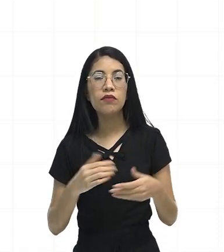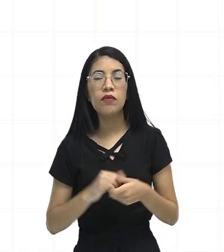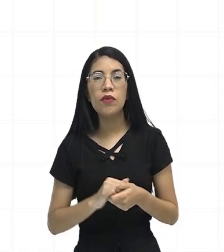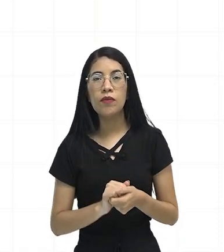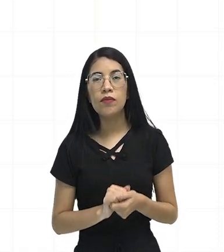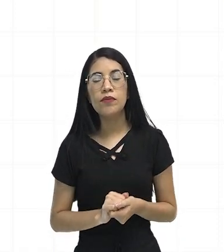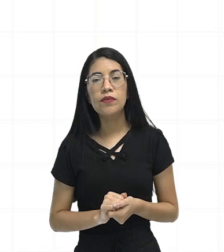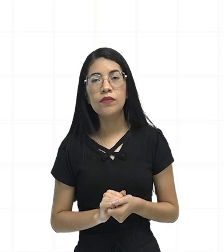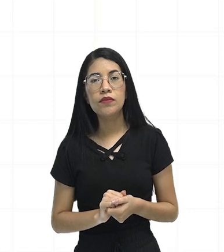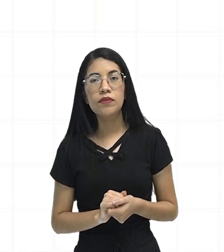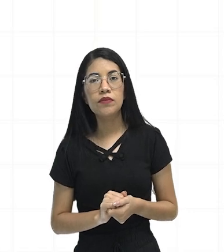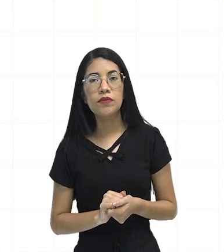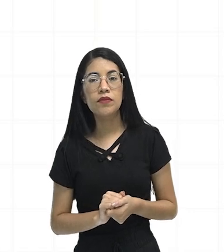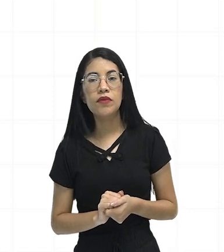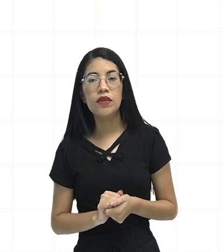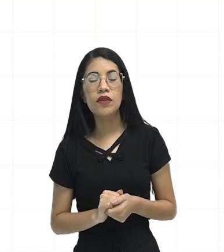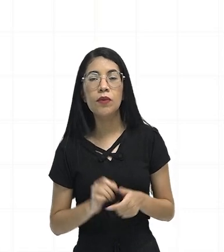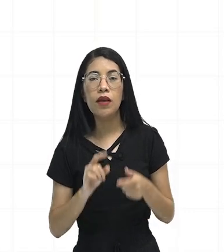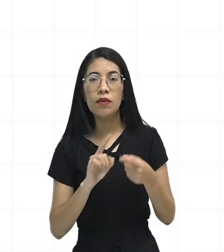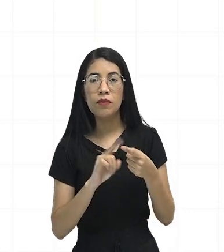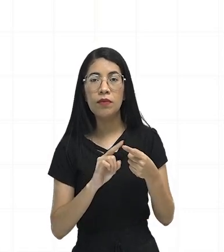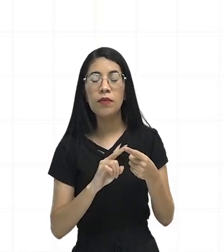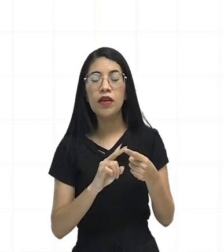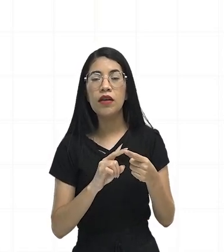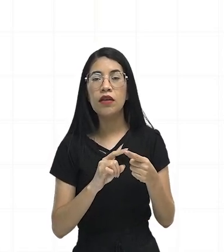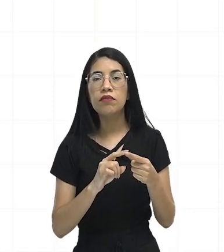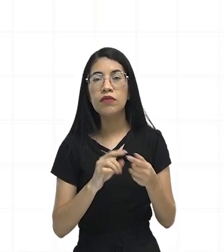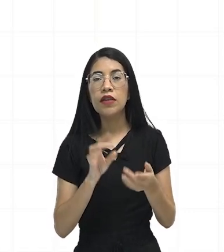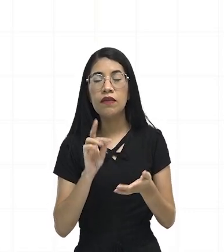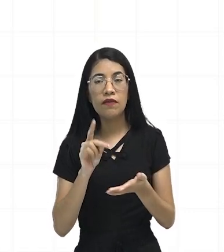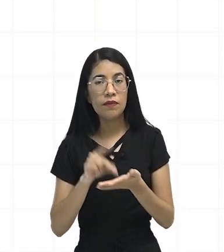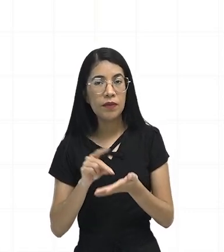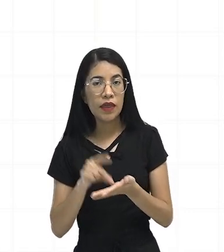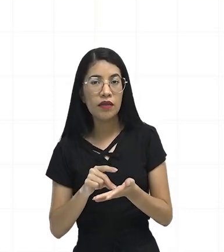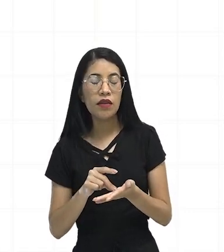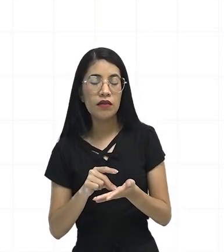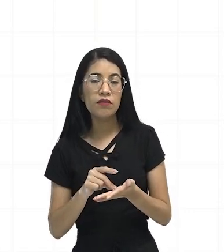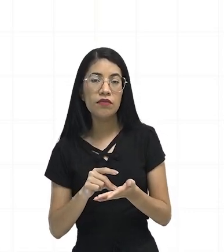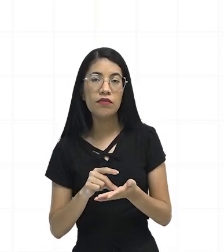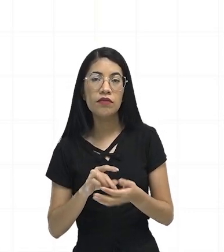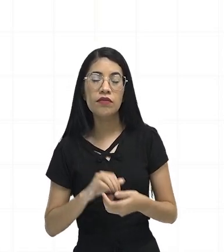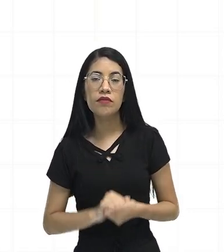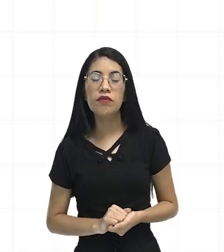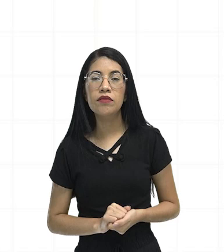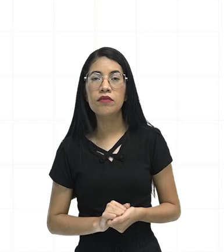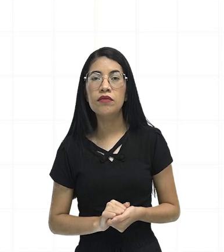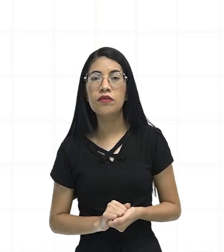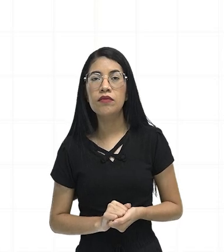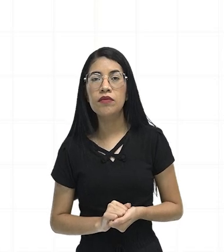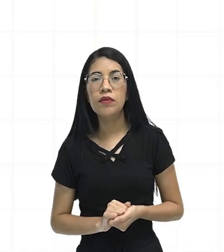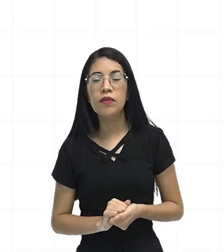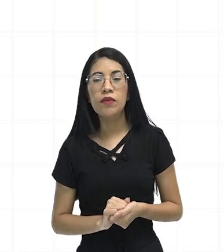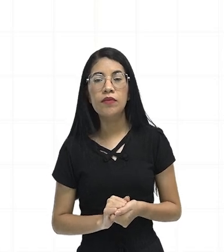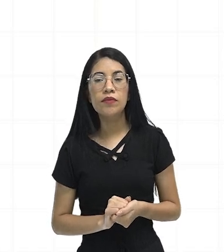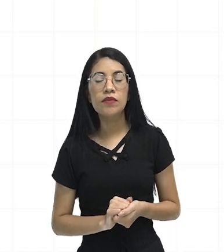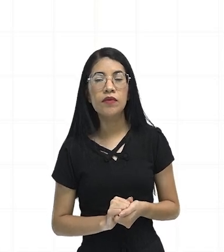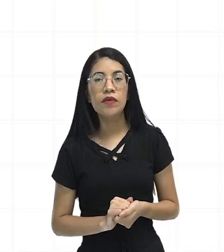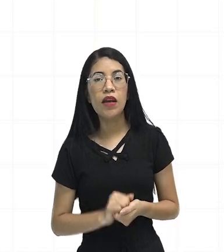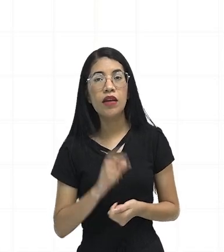igualdade, ela é verdadeira, tá? De fato, 3 dividido para 1000 vai